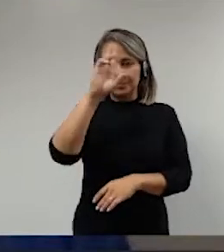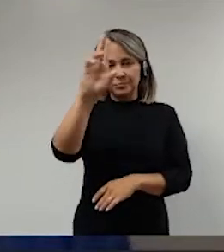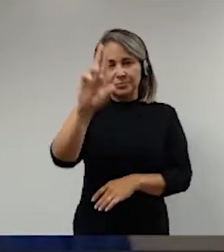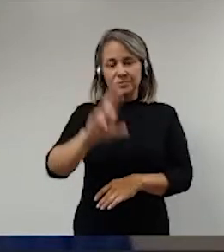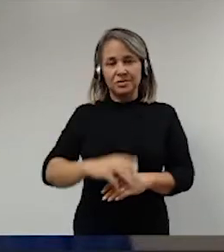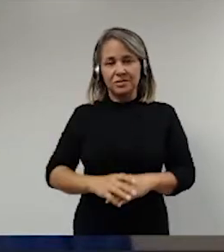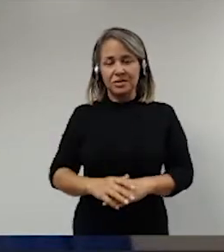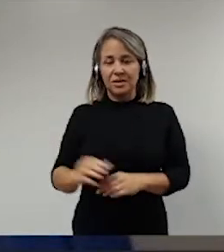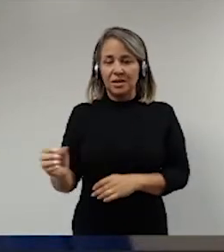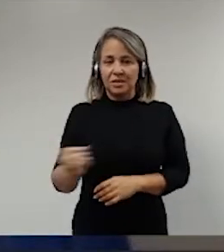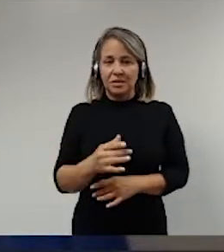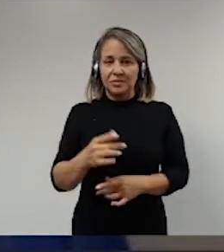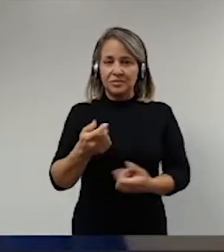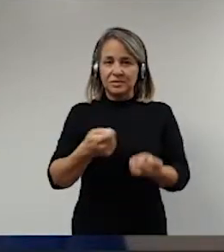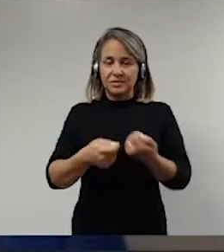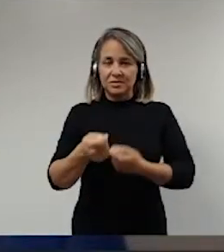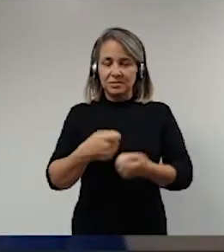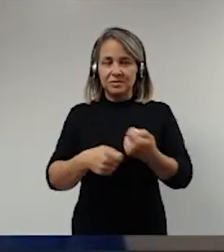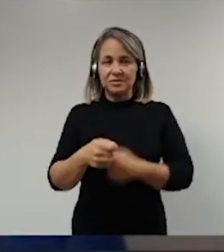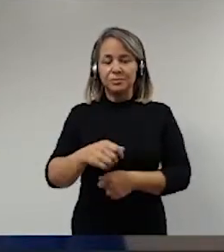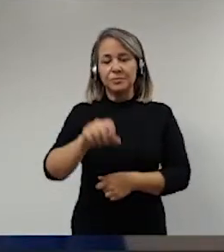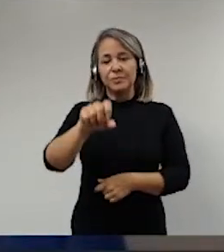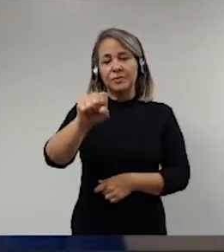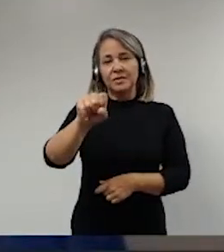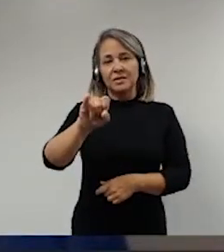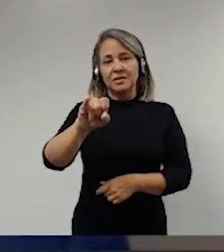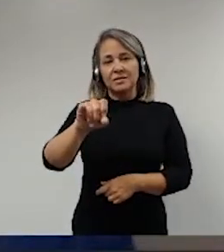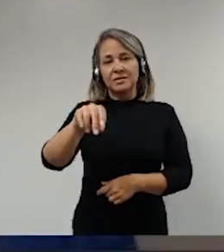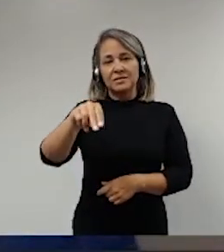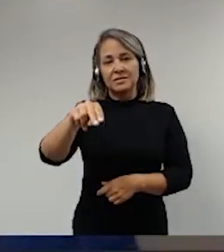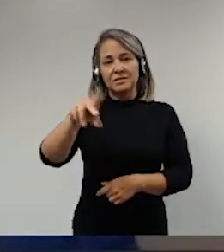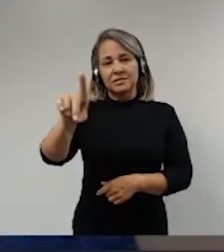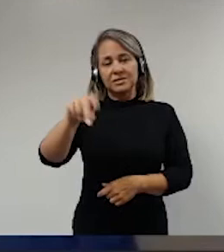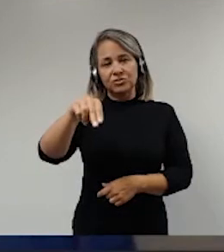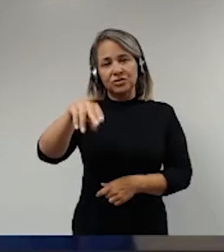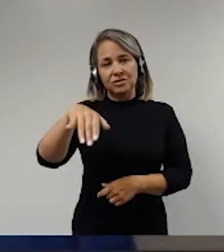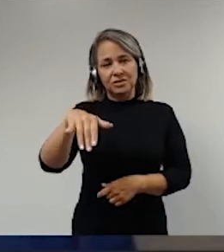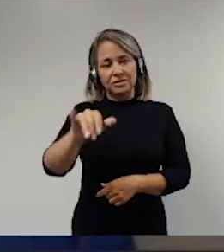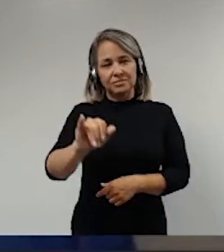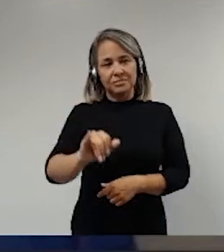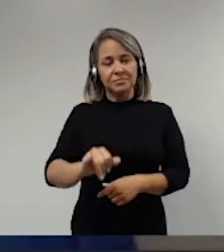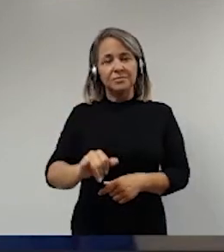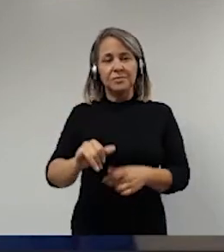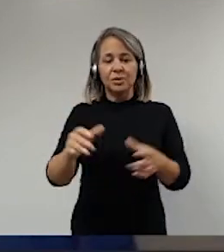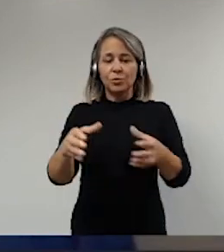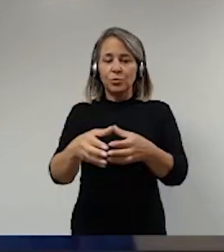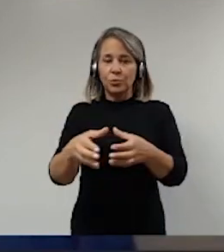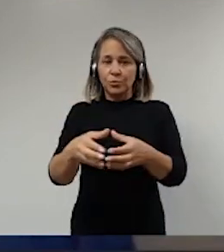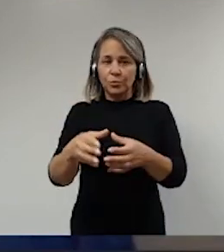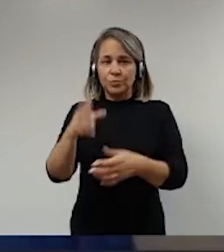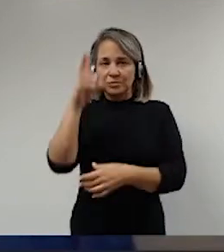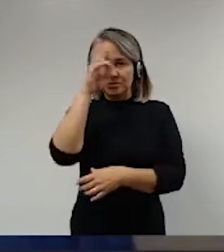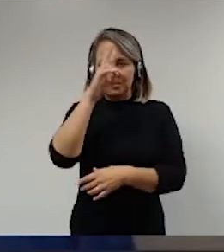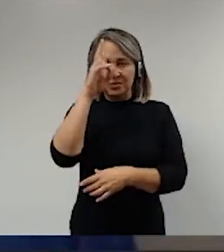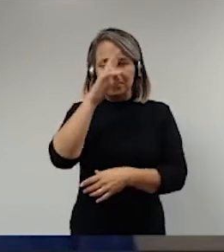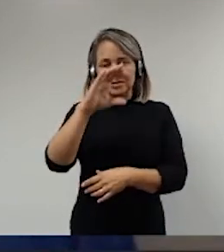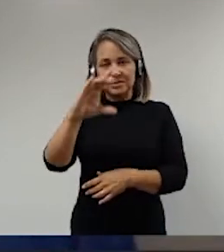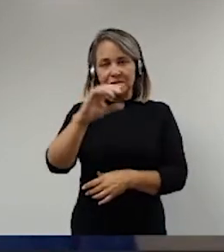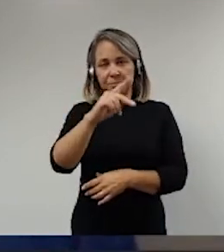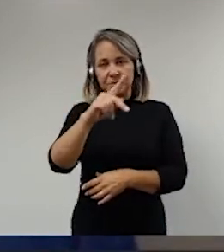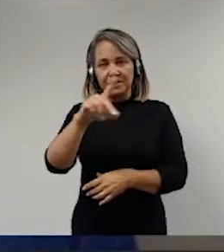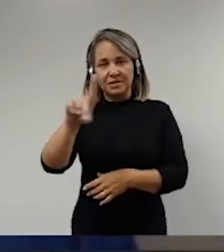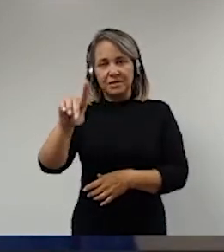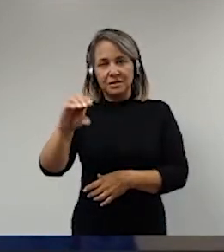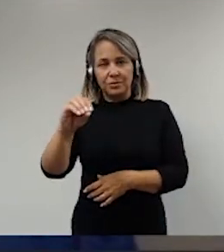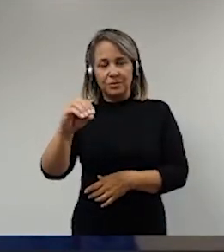Negócios. Sidney Sanches é mestre em Bens Culturais do Departamento de História do CEPDOC, Fundação